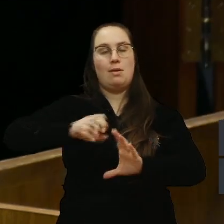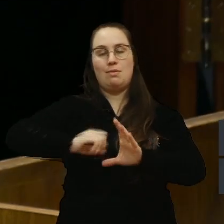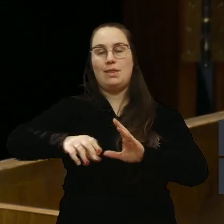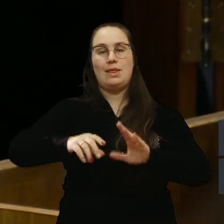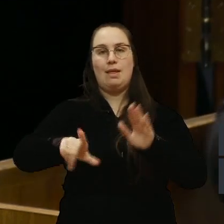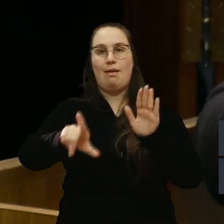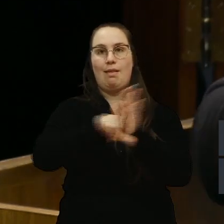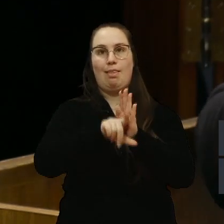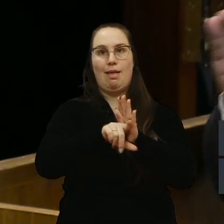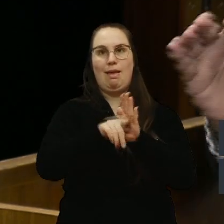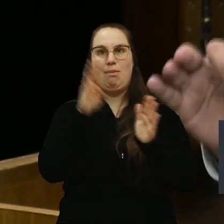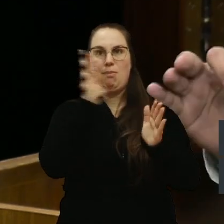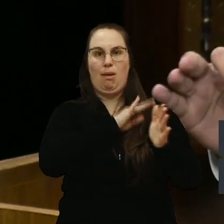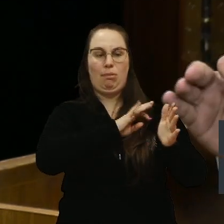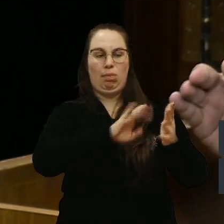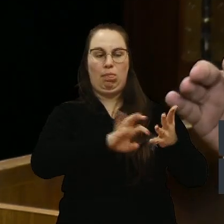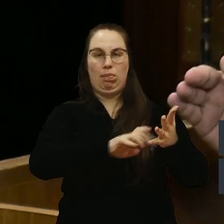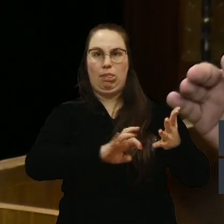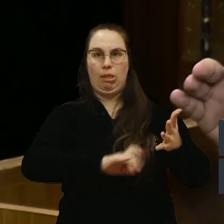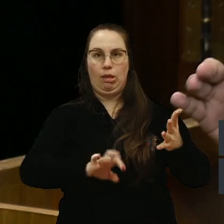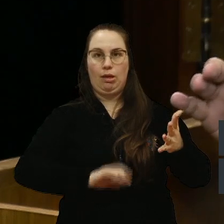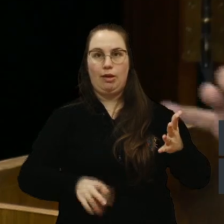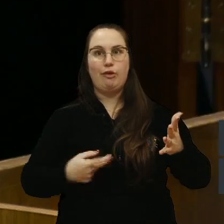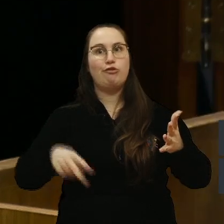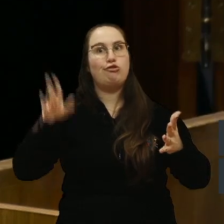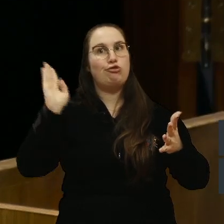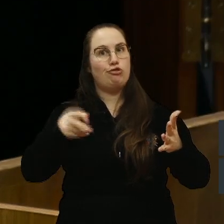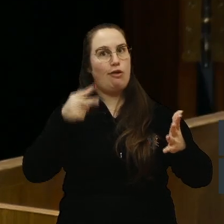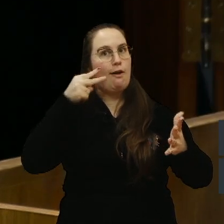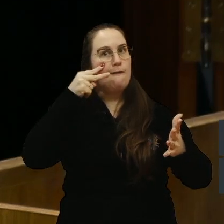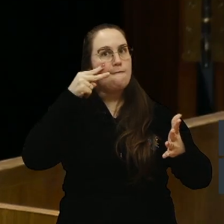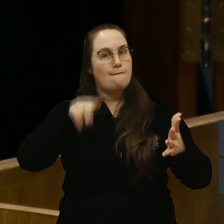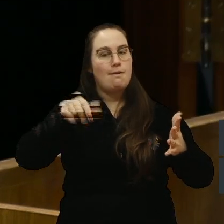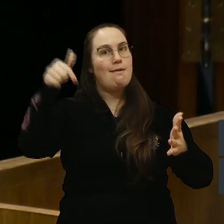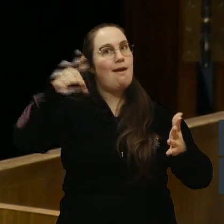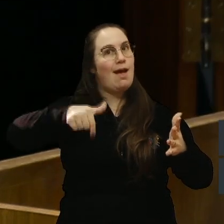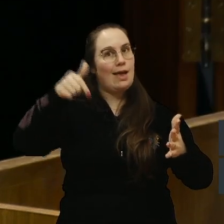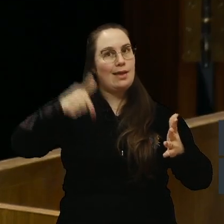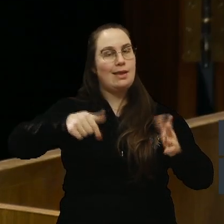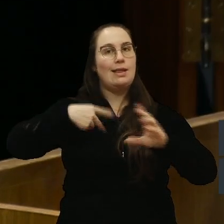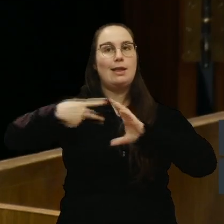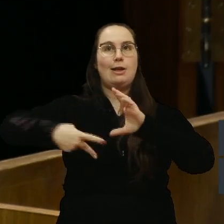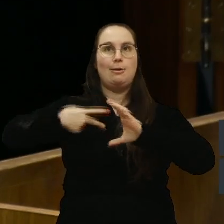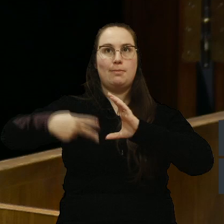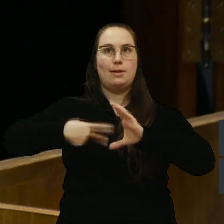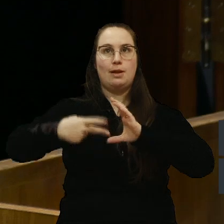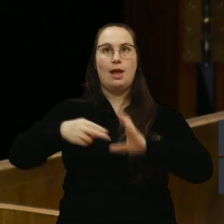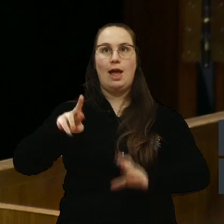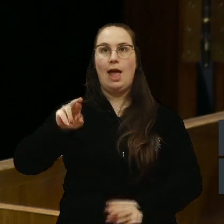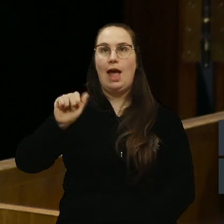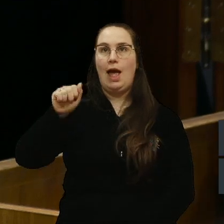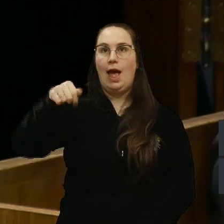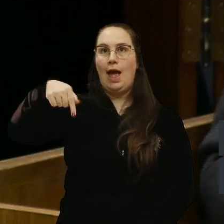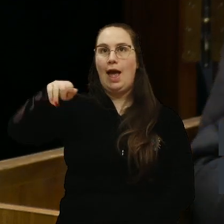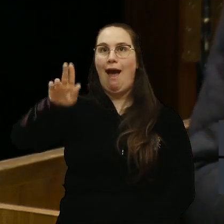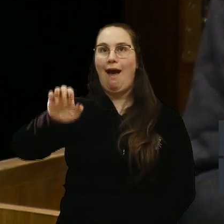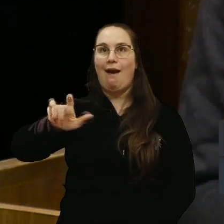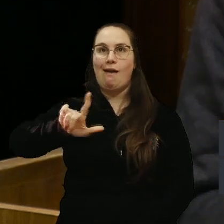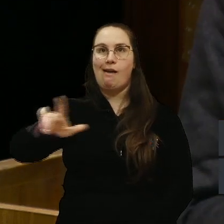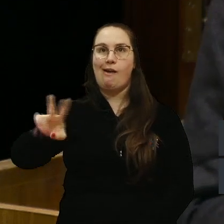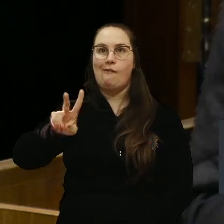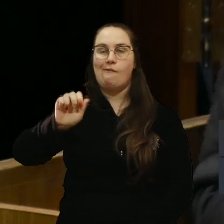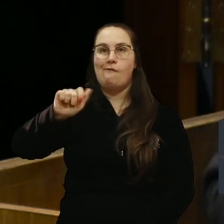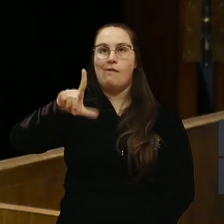Pô, eu já vi coisa aqui que Raquel Graziotin,